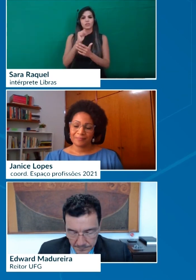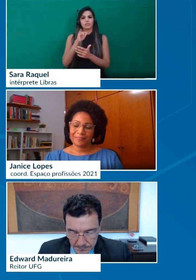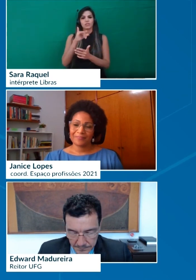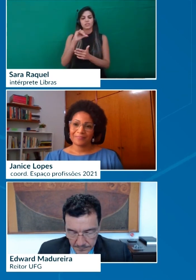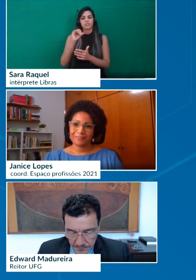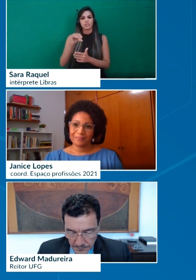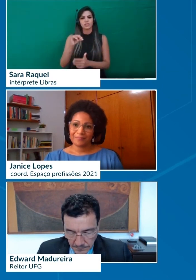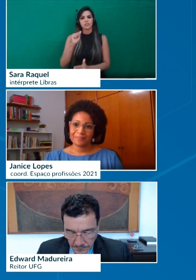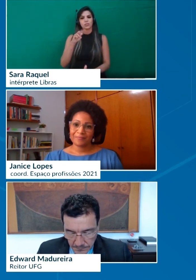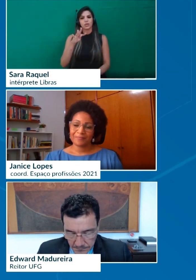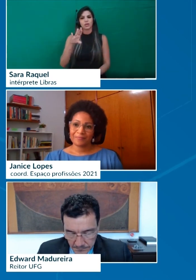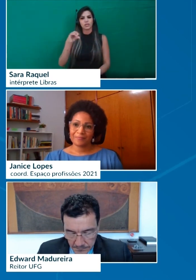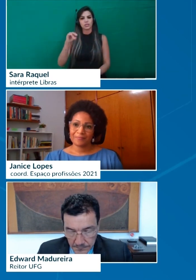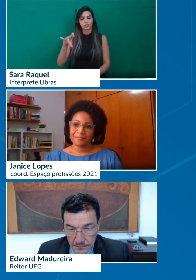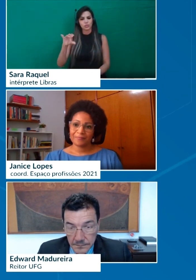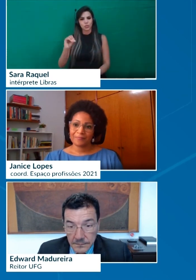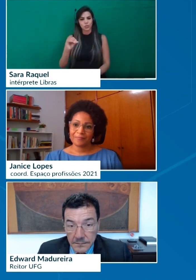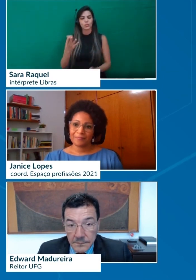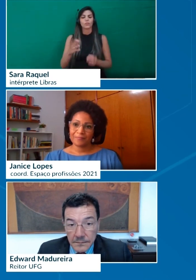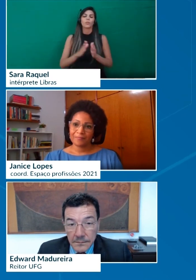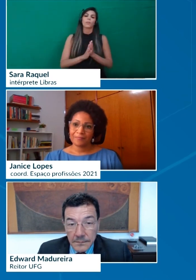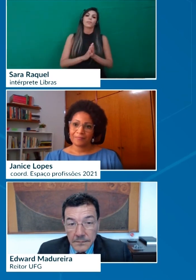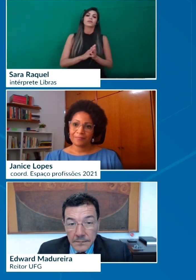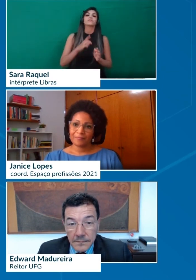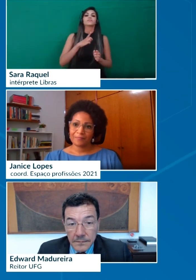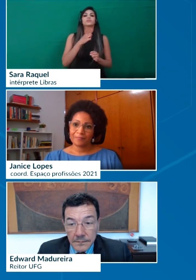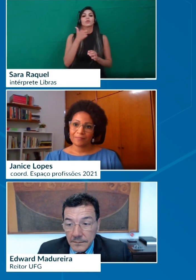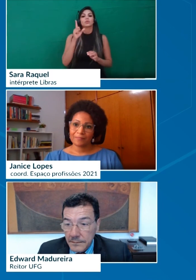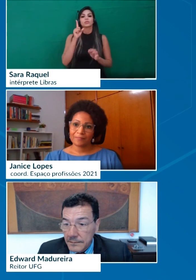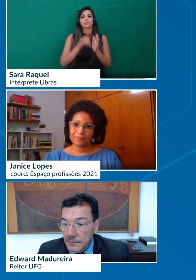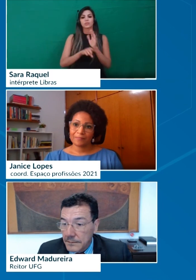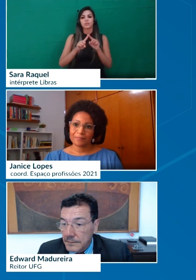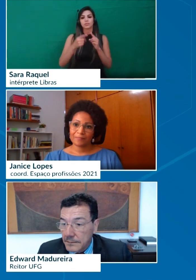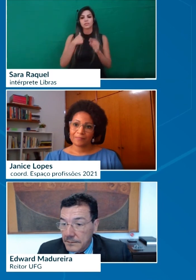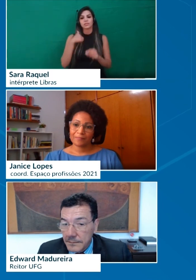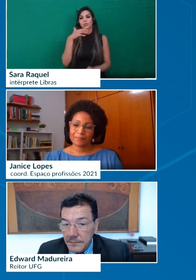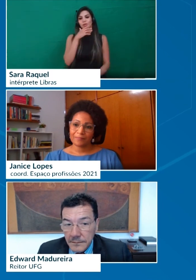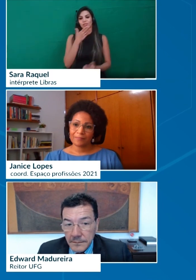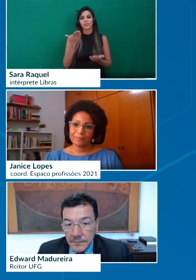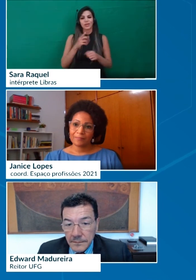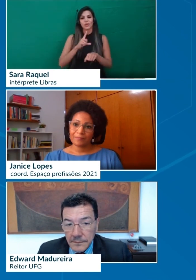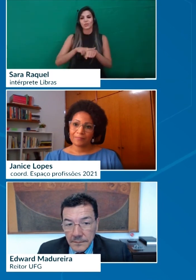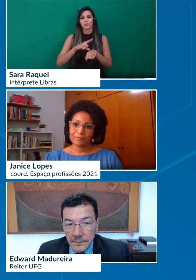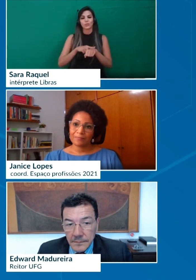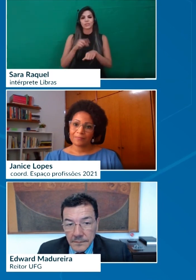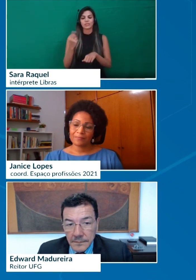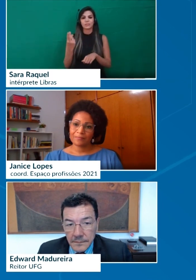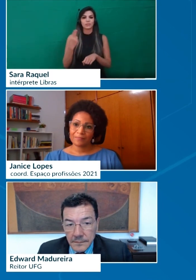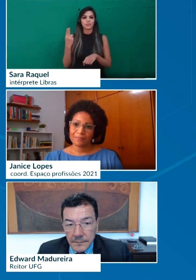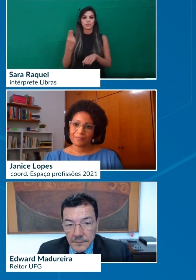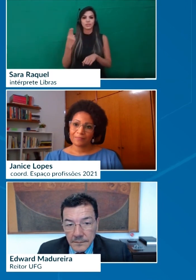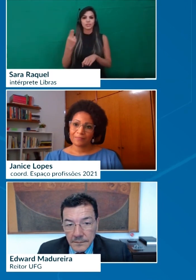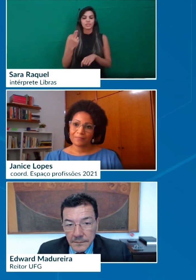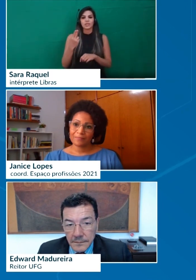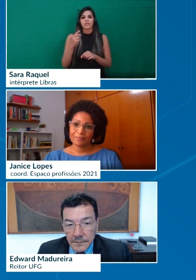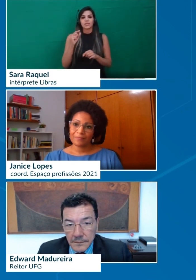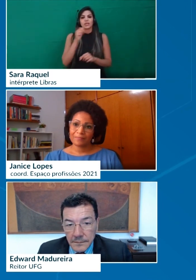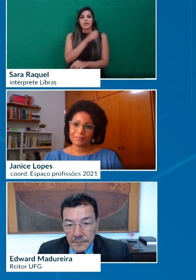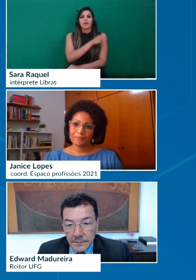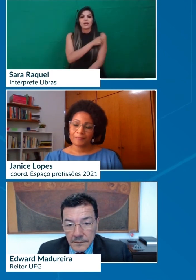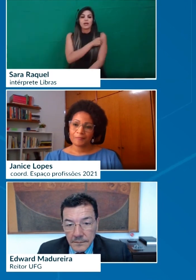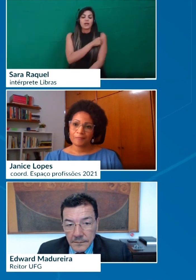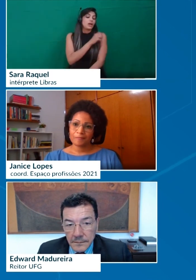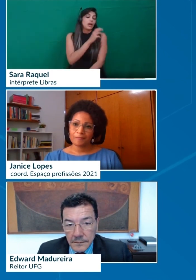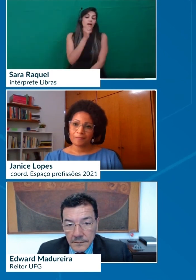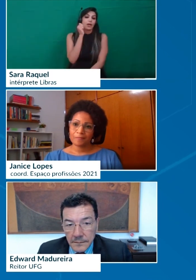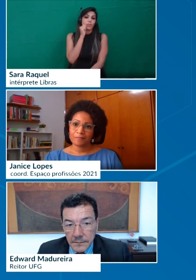também. Tem uma outra pergunta que chegou aqui, mas eu acho que não vai ser possível responder hoje. A Ana Paula Campos. A Ana Paula está querendo saber